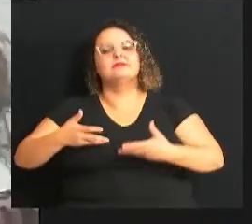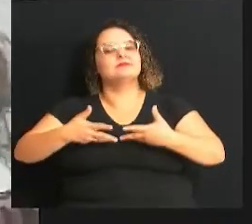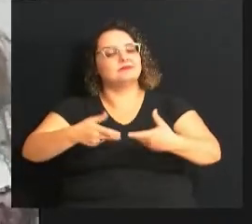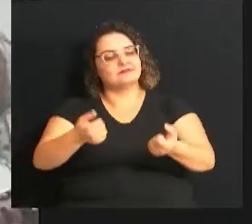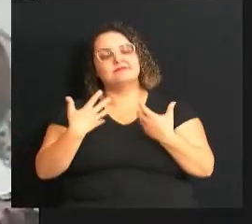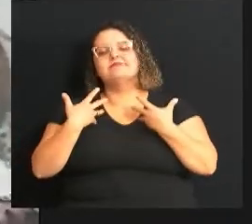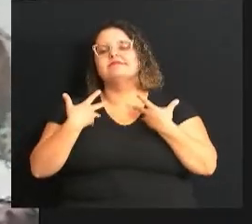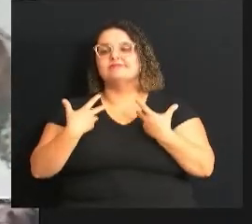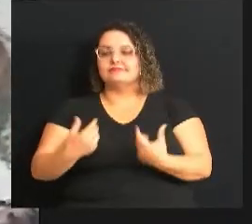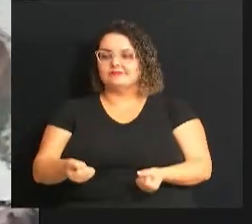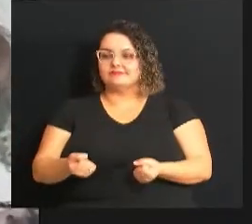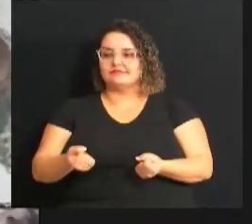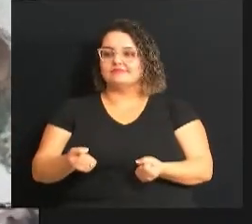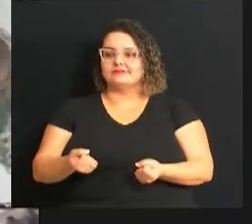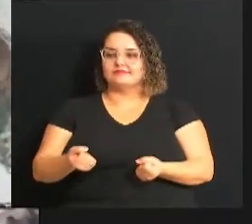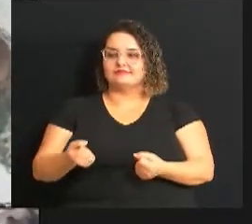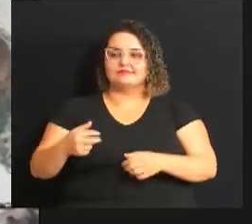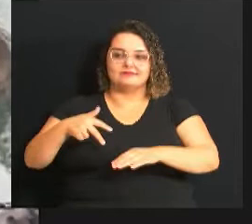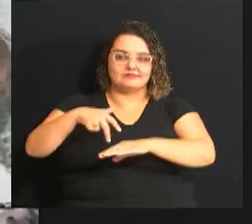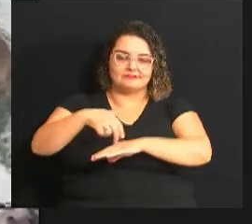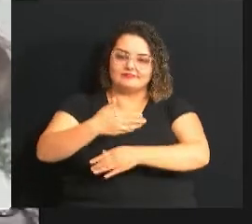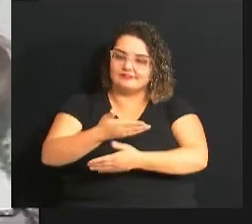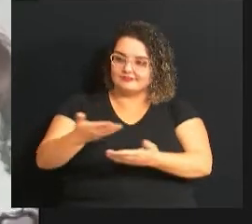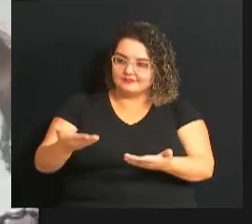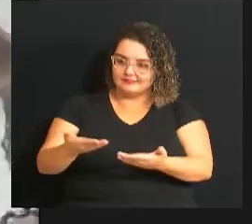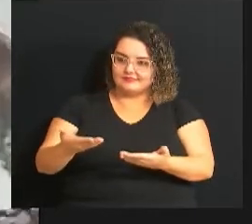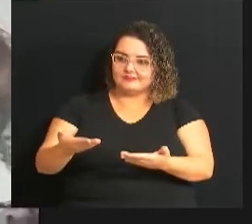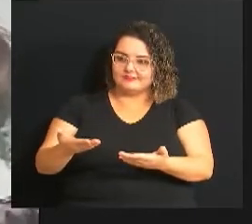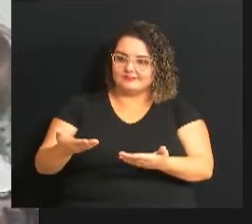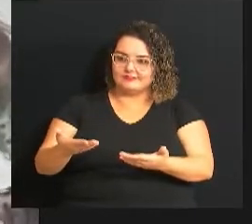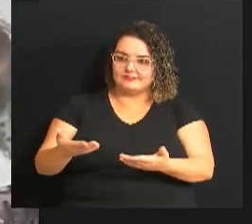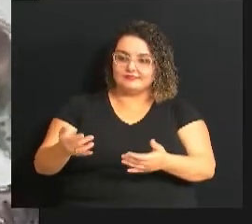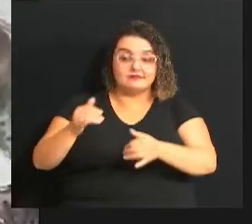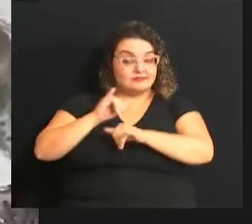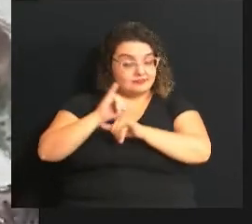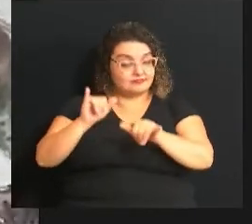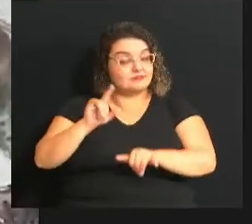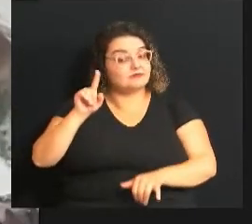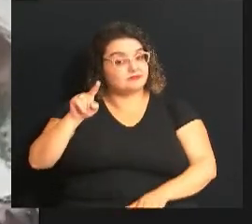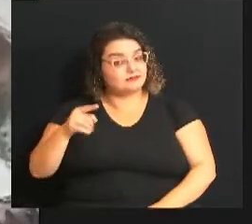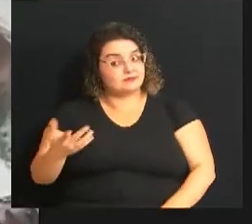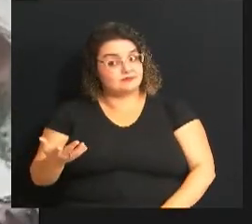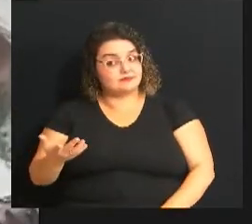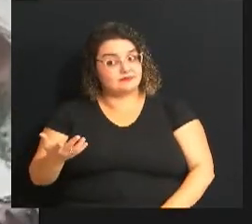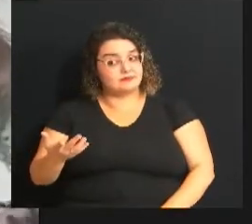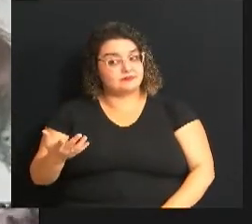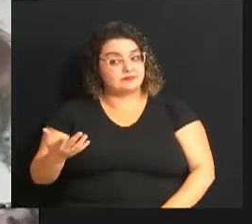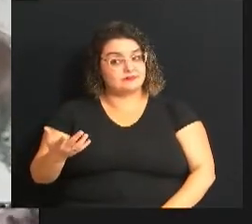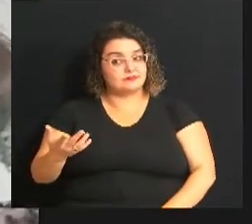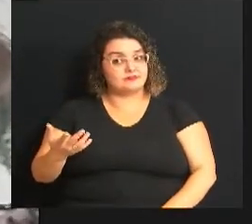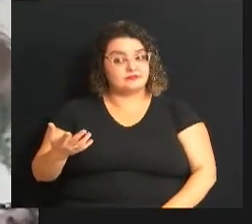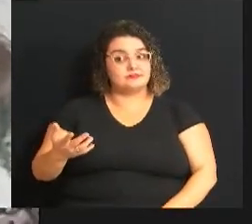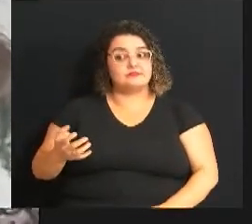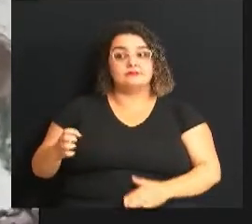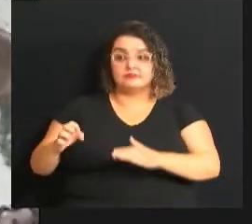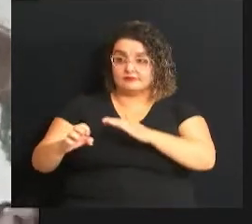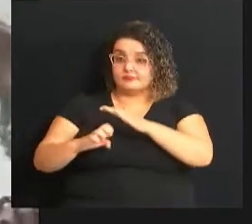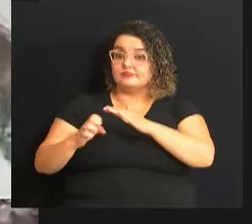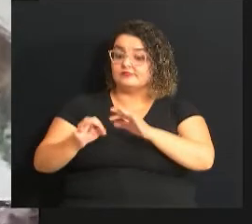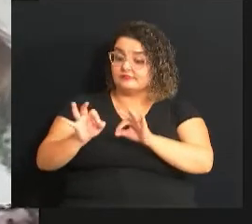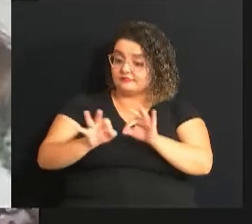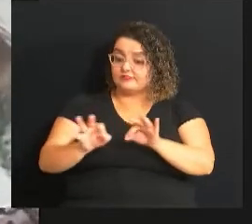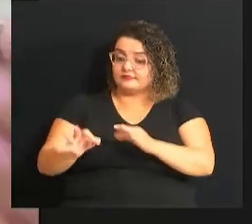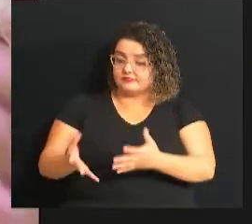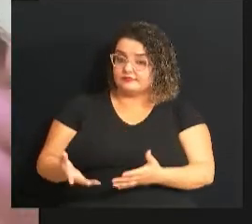aceito, estamos à disposição e o recado é a empresa pensar culturalmente, porque a legislação